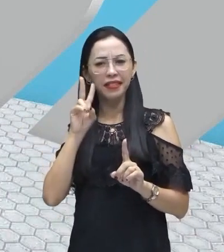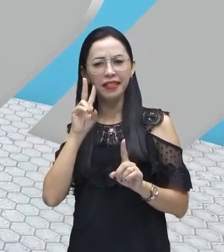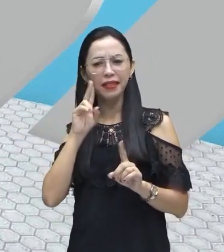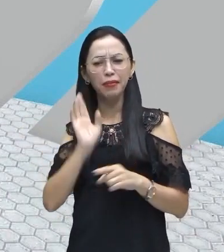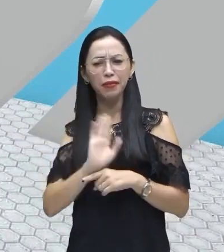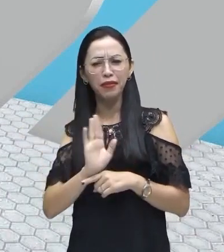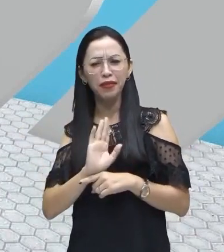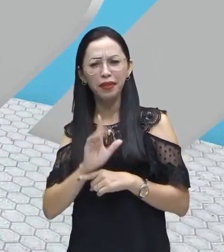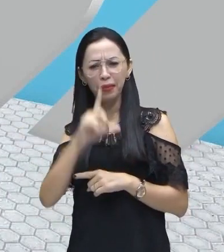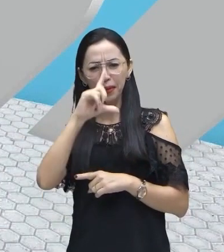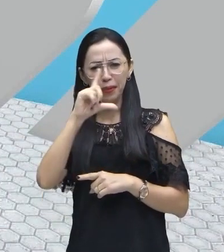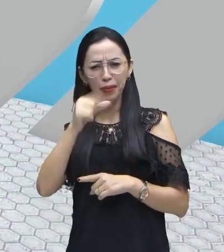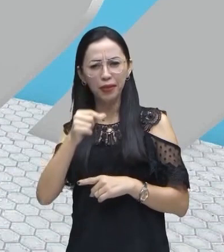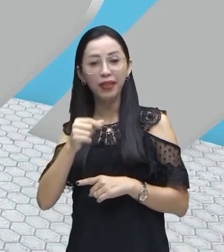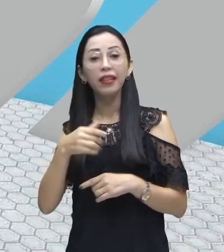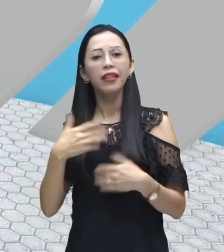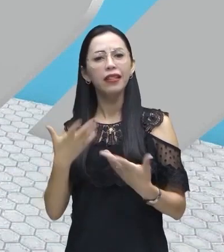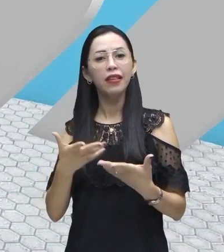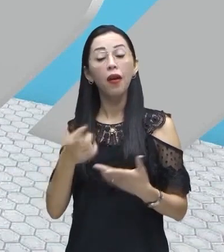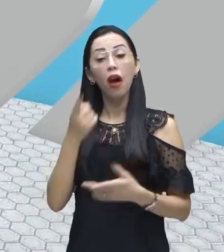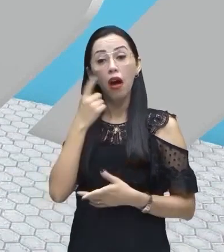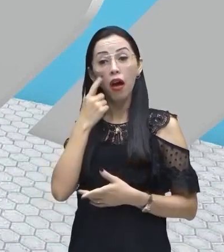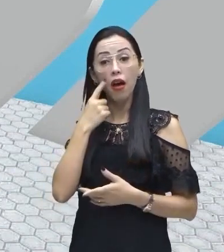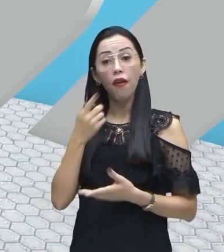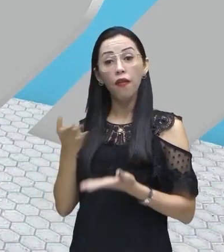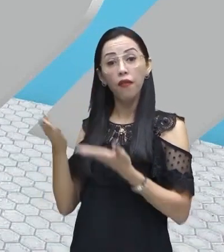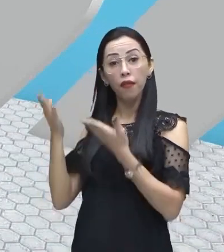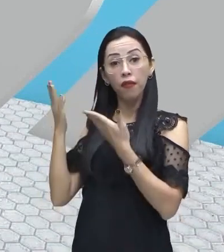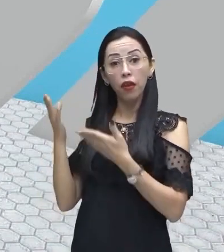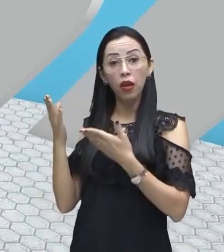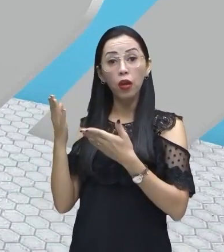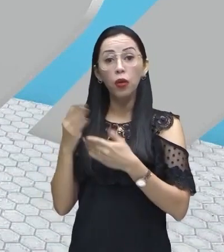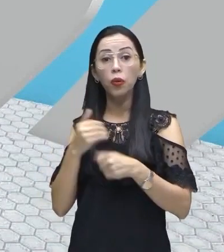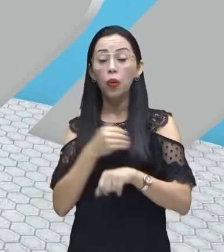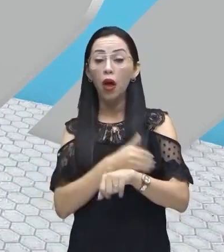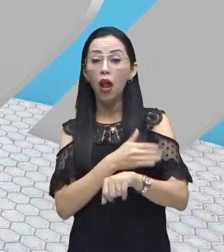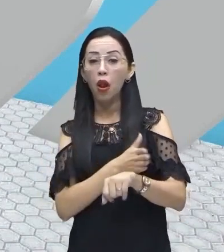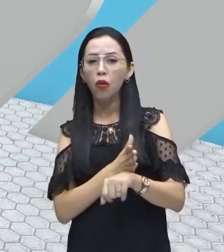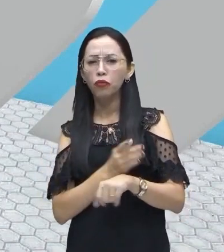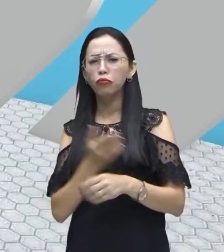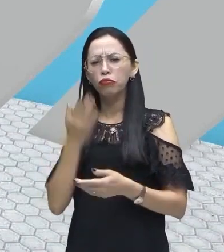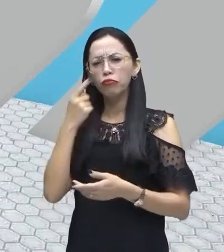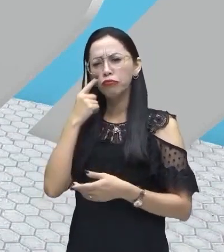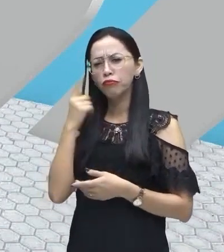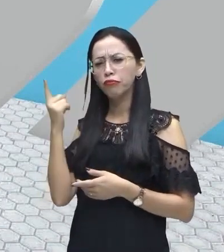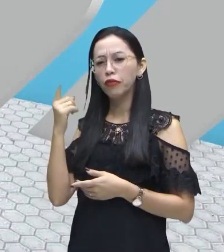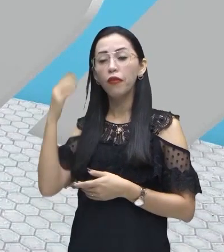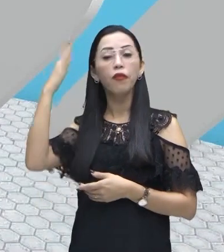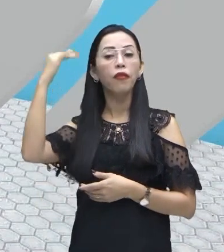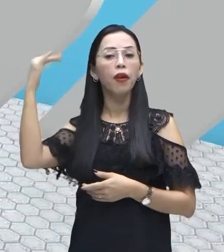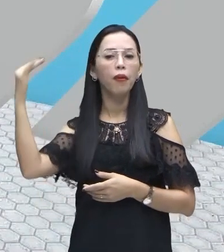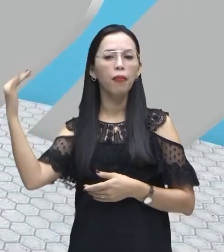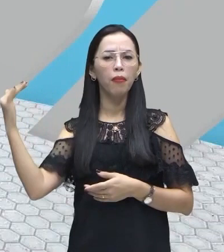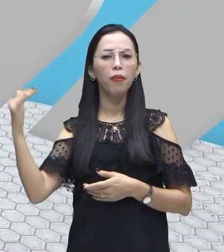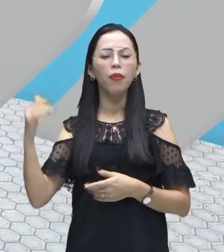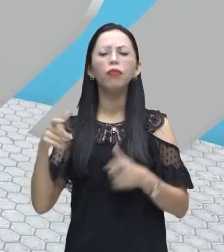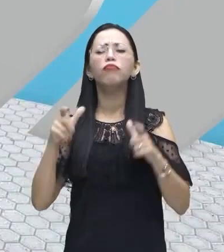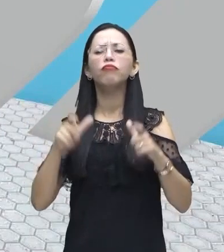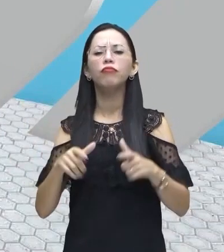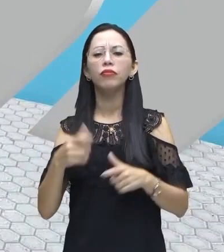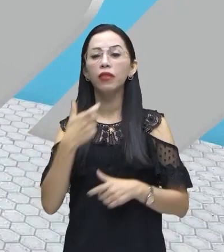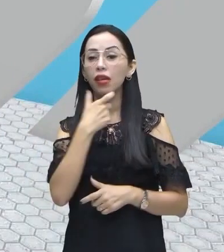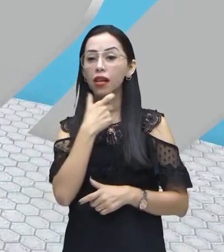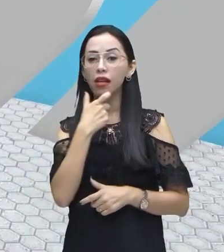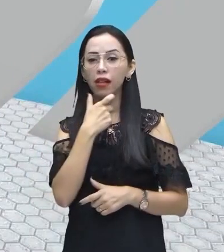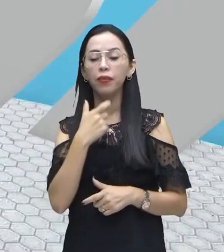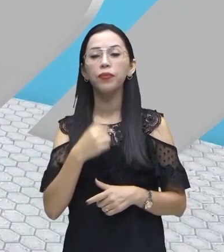Big Ben. É um relógio muito famoso, localizado na cidade de Londres, na Inglaterra. E por que eu comecei a aula de hoje usando esse relógio?